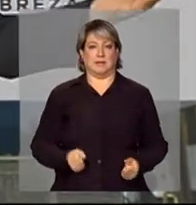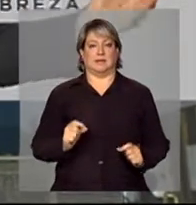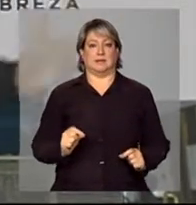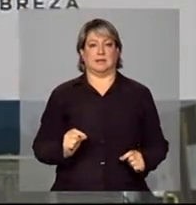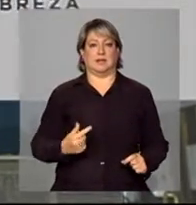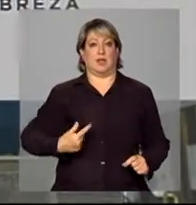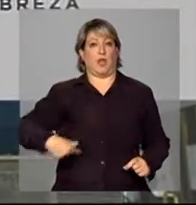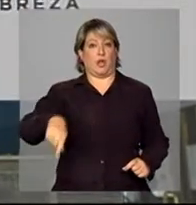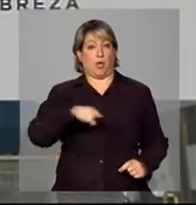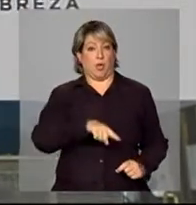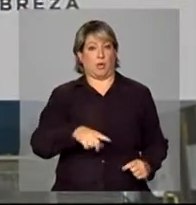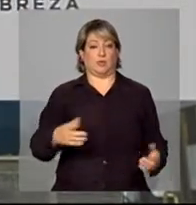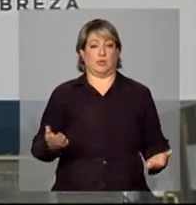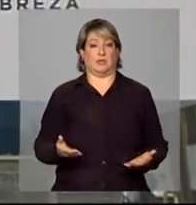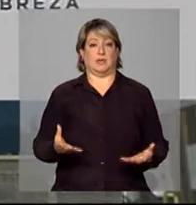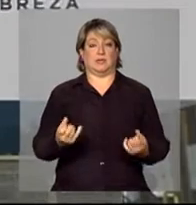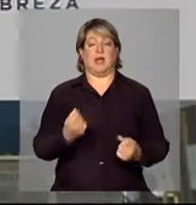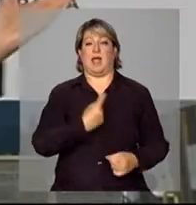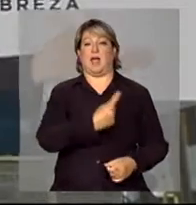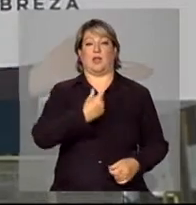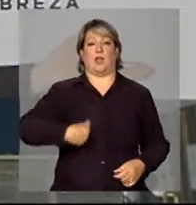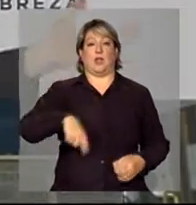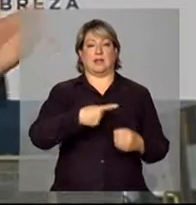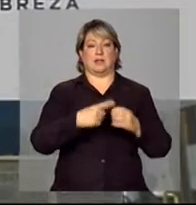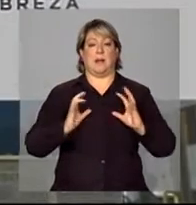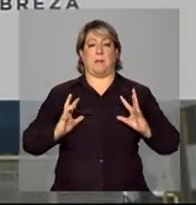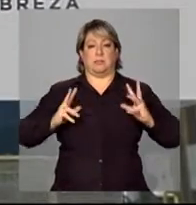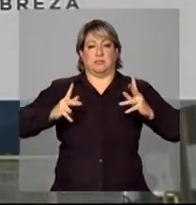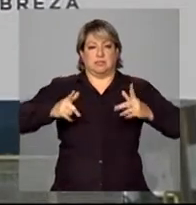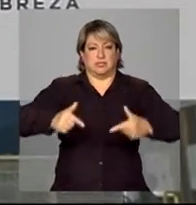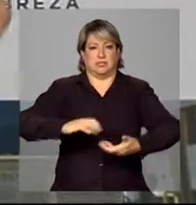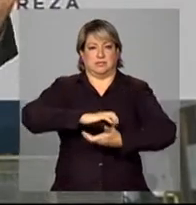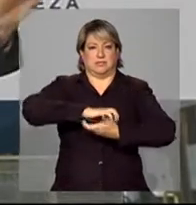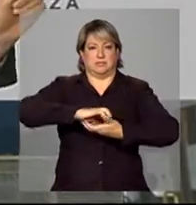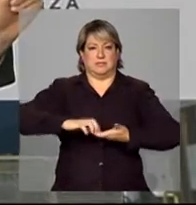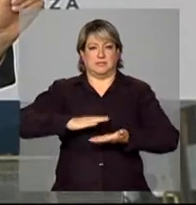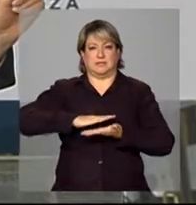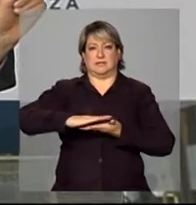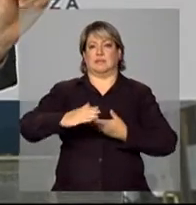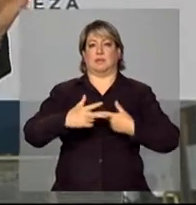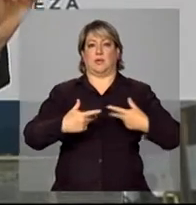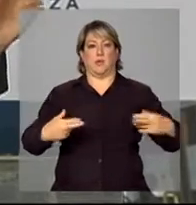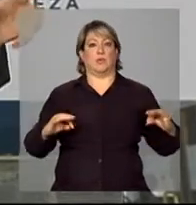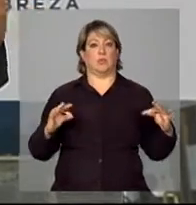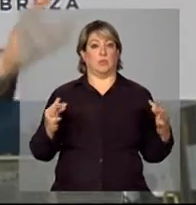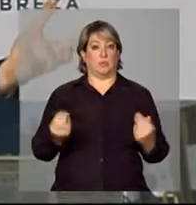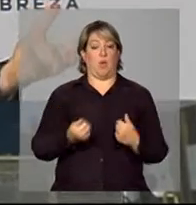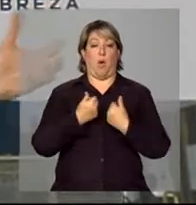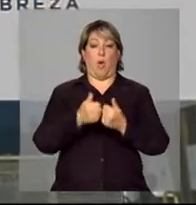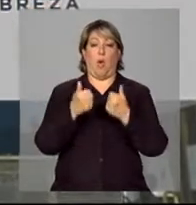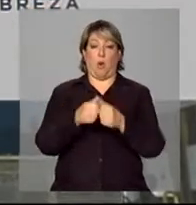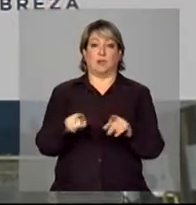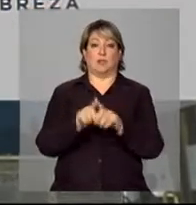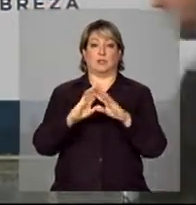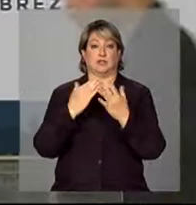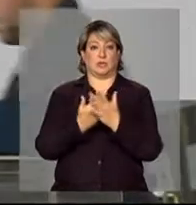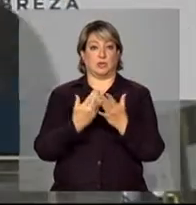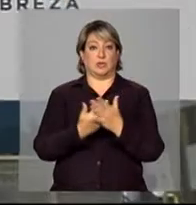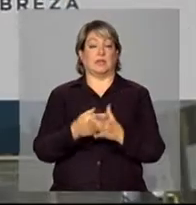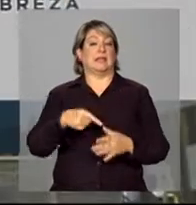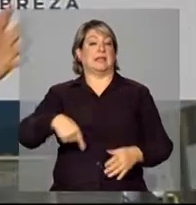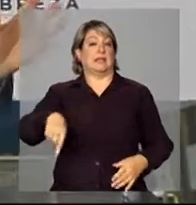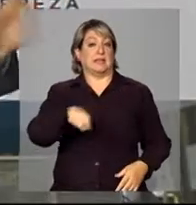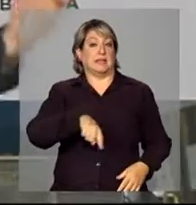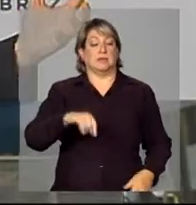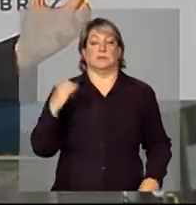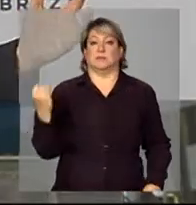das nossas cidades estará recebendo, máquinas e ônibus, certamente não são objetos inanimados apenas.